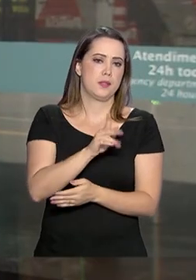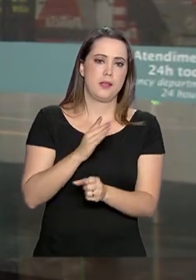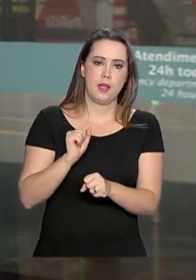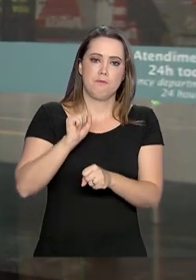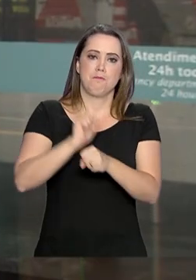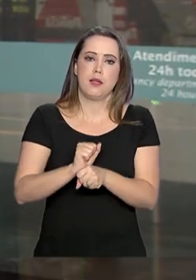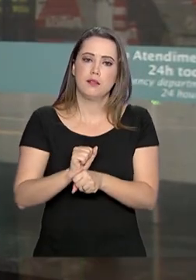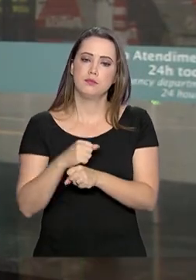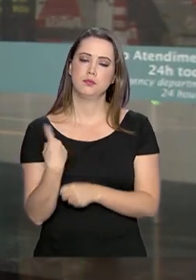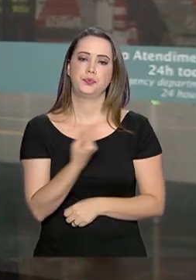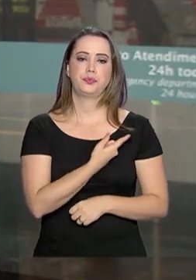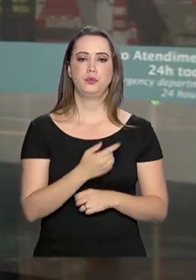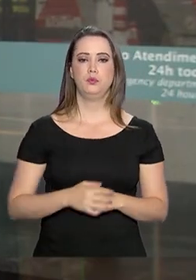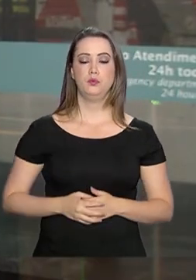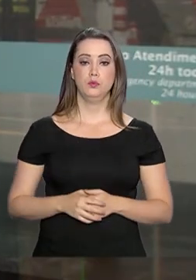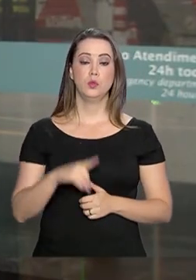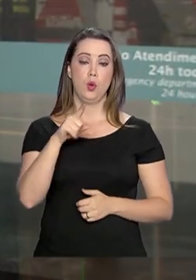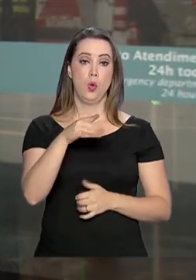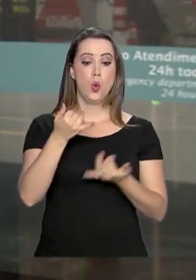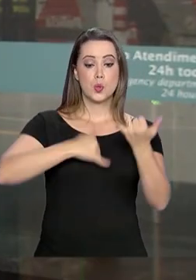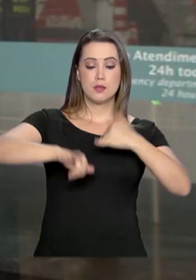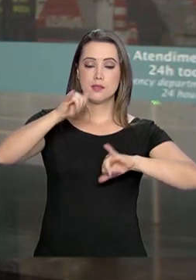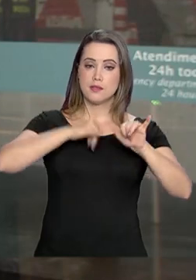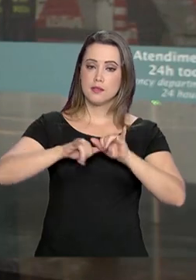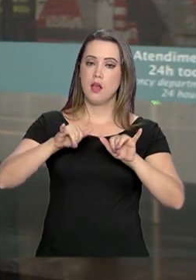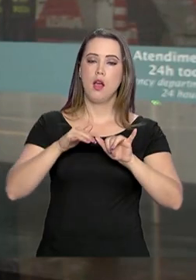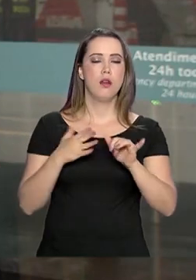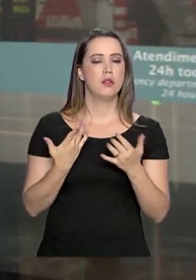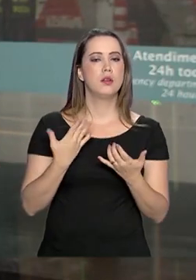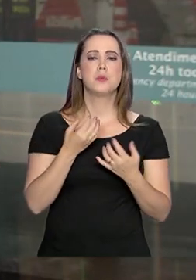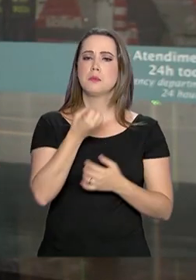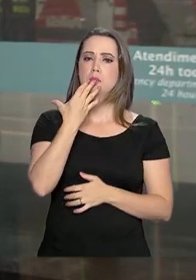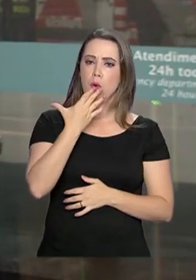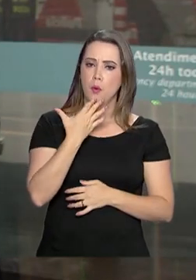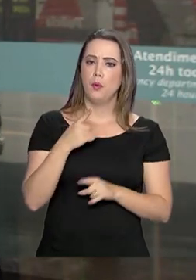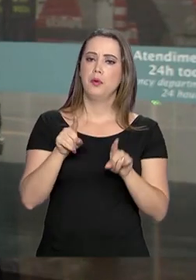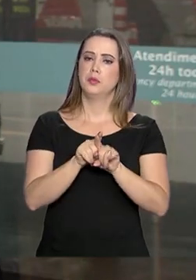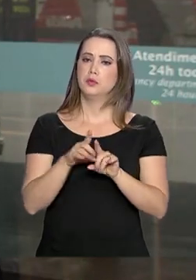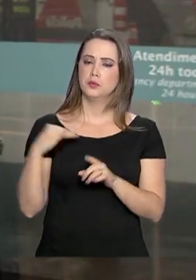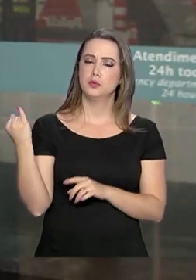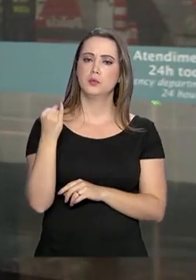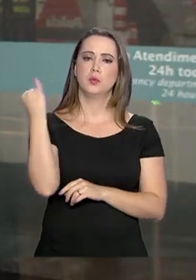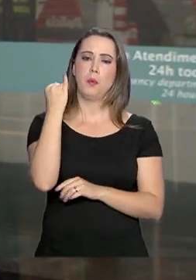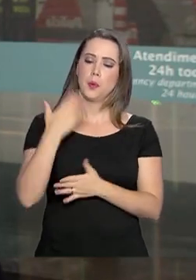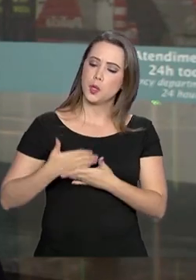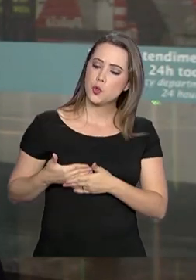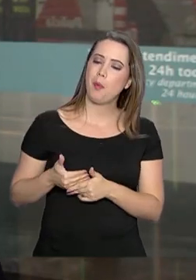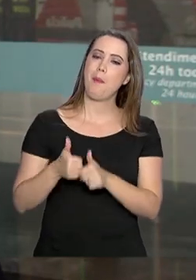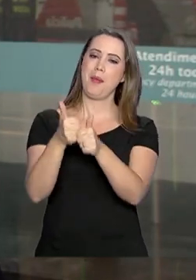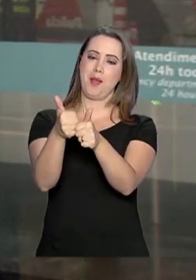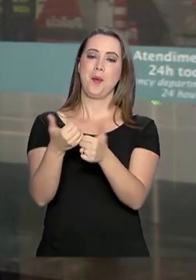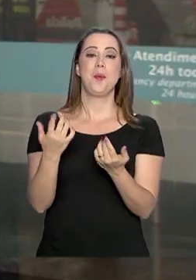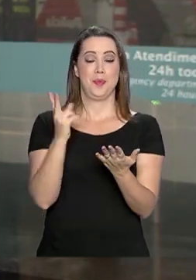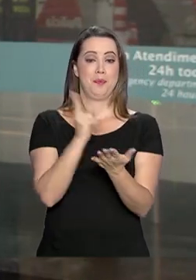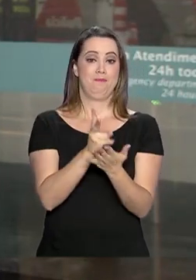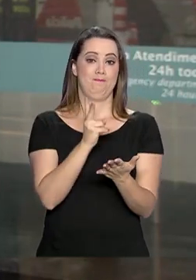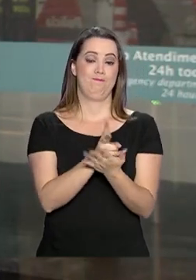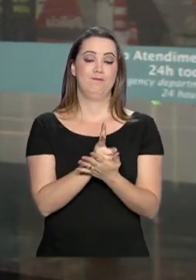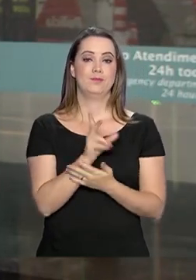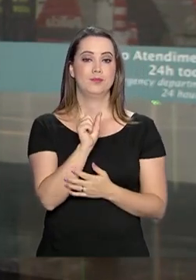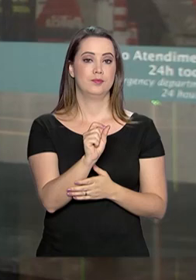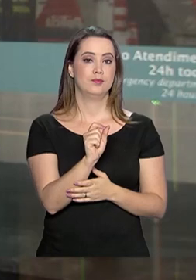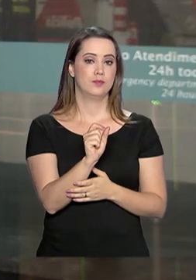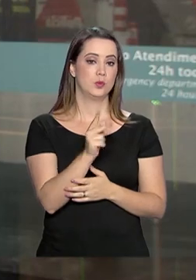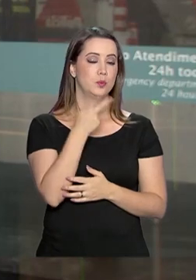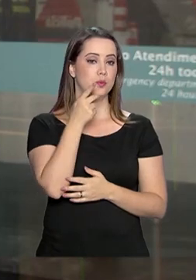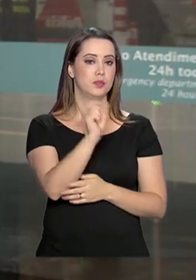no hospital. Os exames laboratoriais e de imagem mostram uma significativa melhora, inclusive